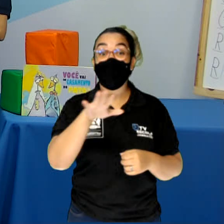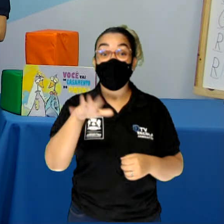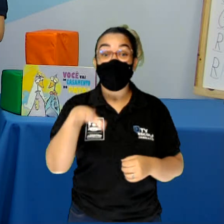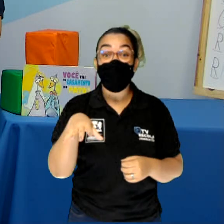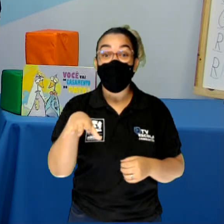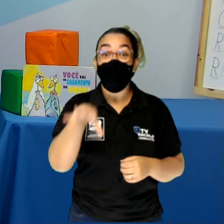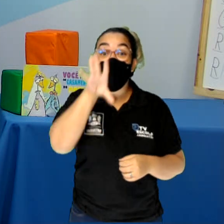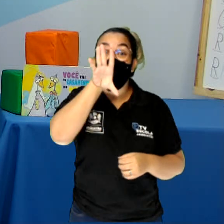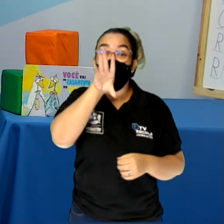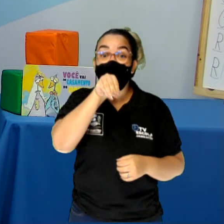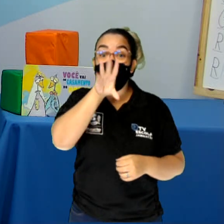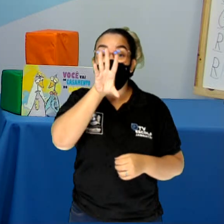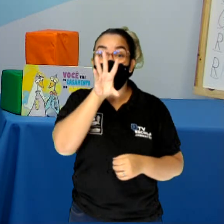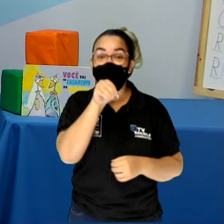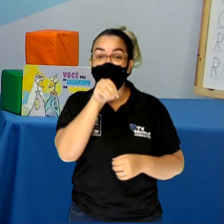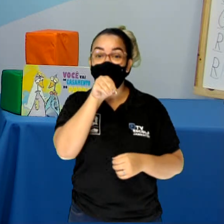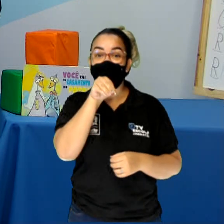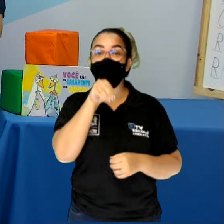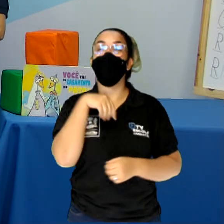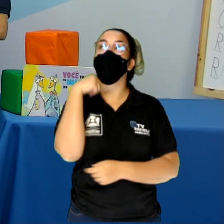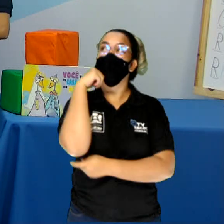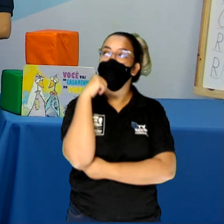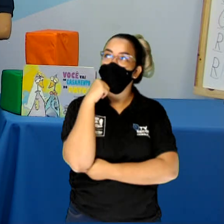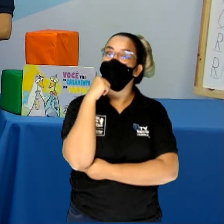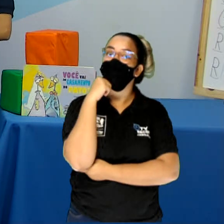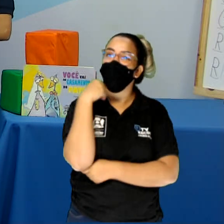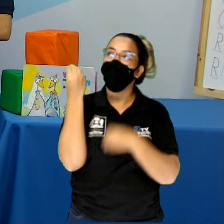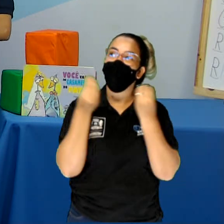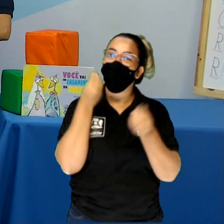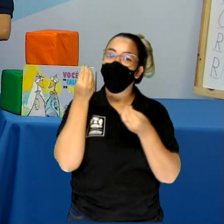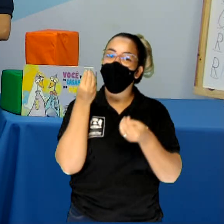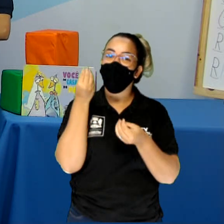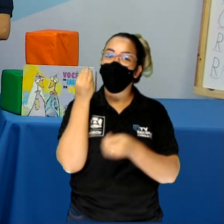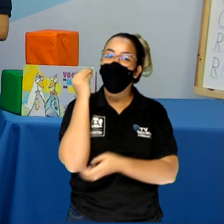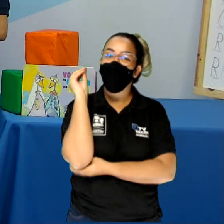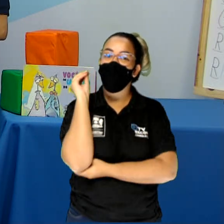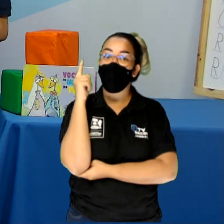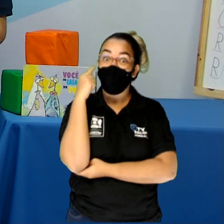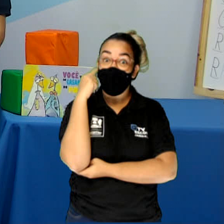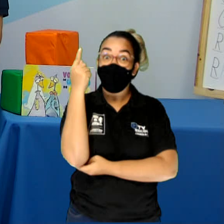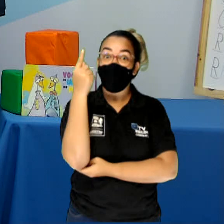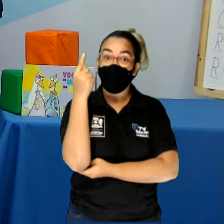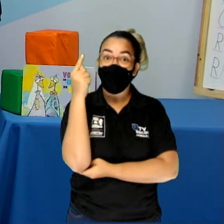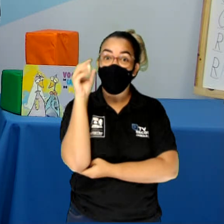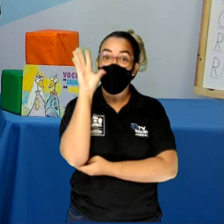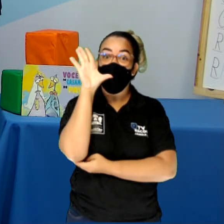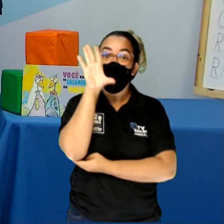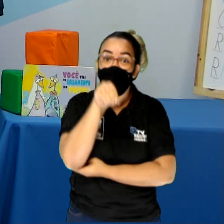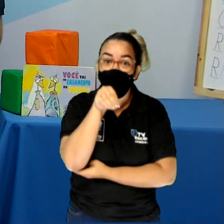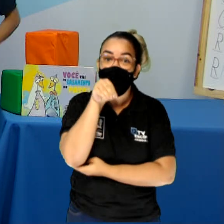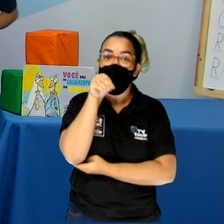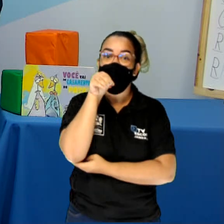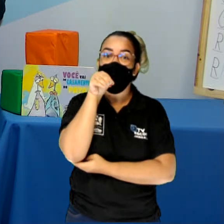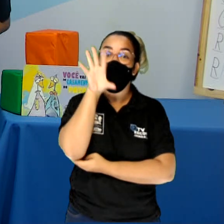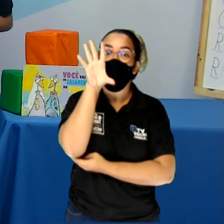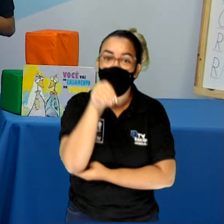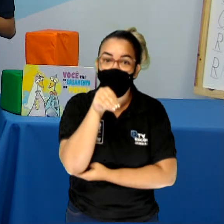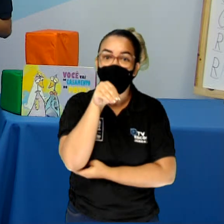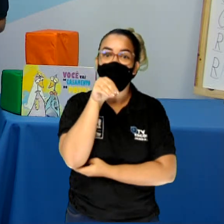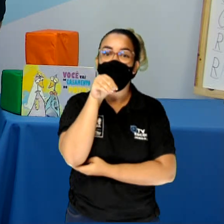a pata! Como é que a pata faz? Lembrei. Quá,